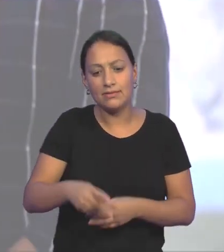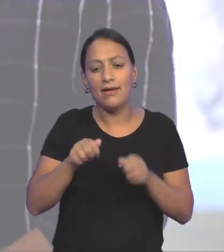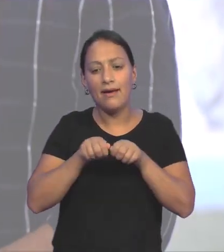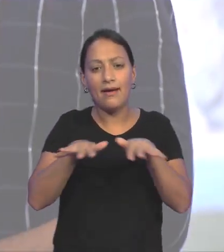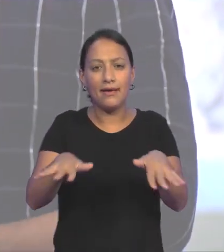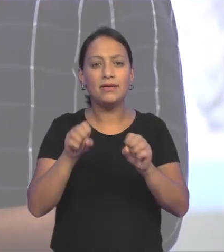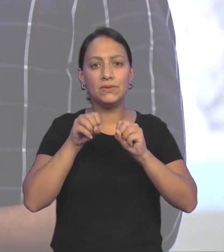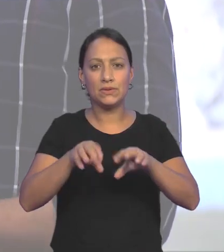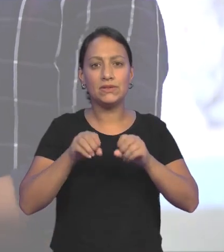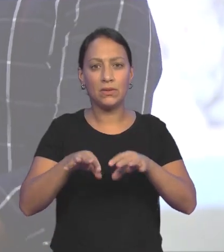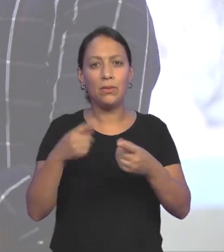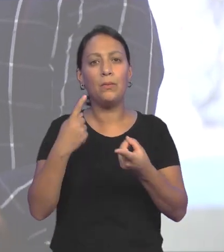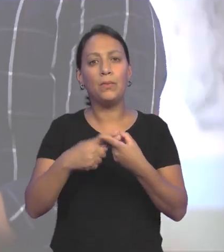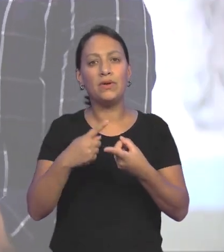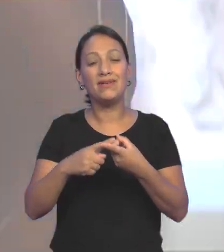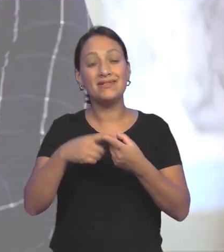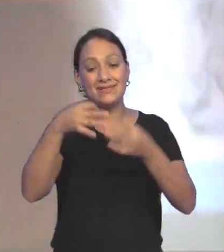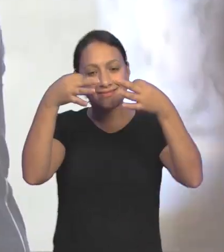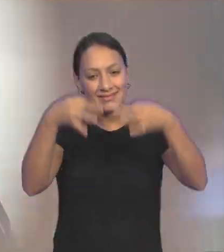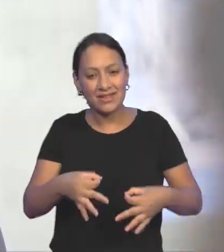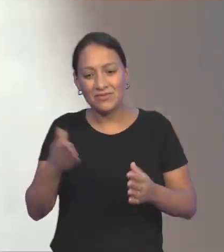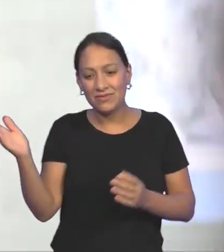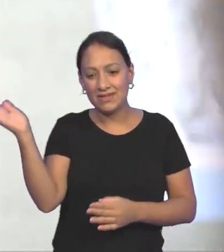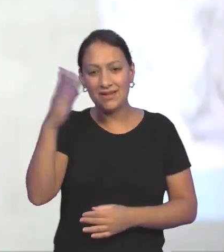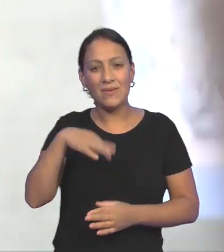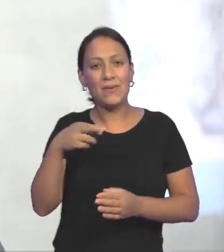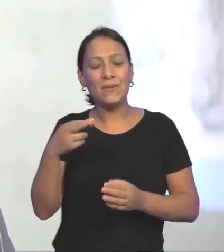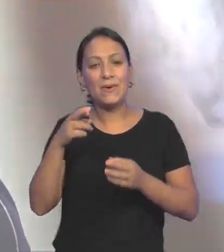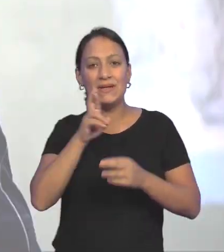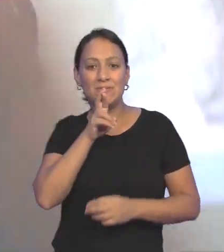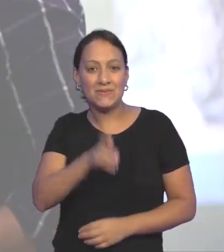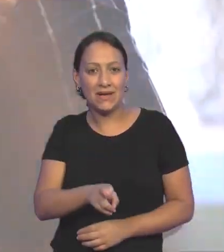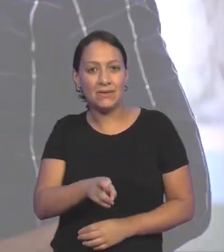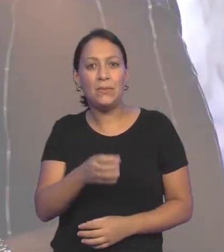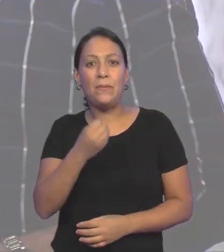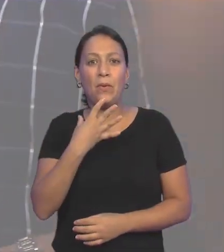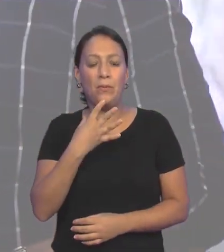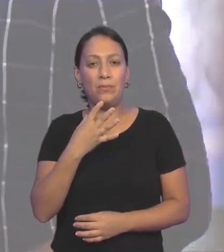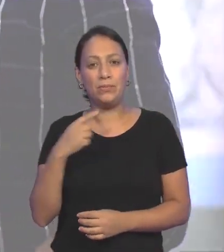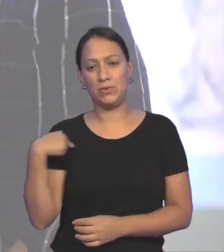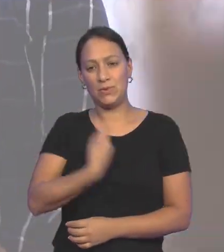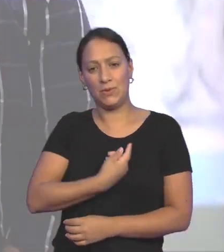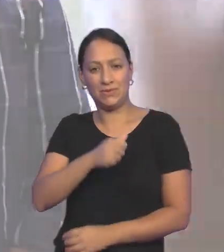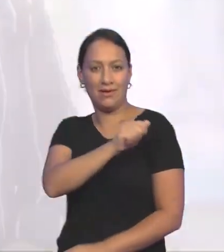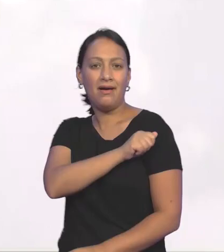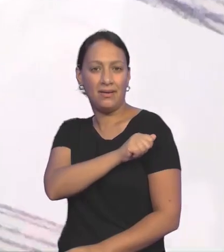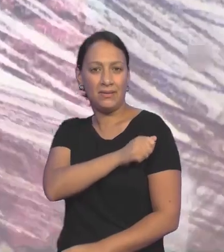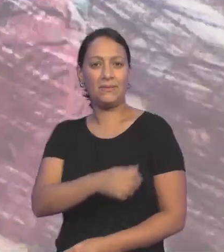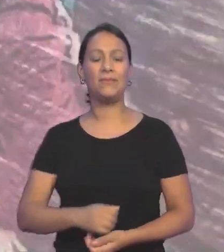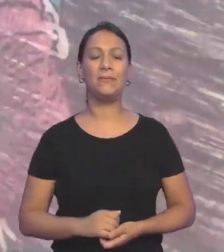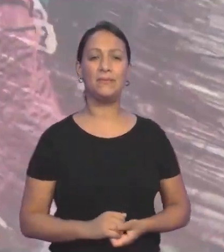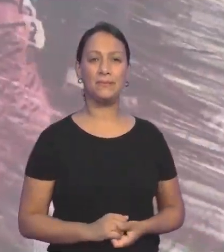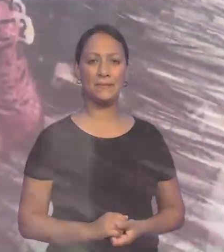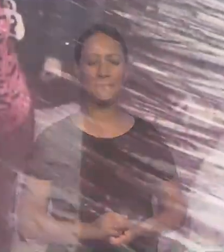e, por consequência, vão trazer um resultado concreto realmente no dia a dia de sala de aula para os nossos estudantes.